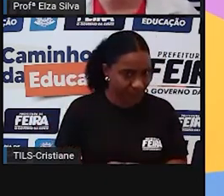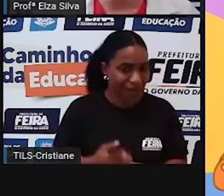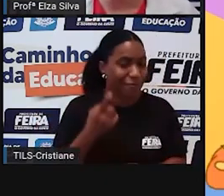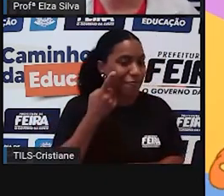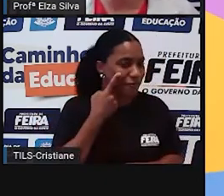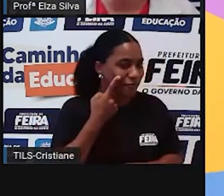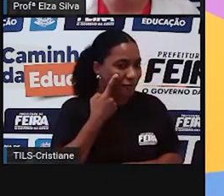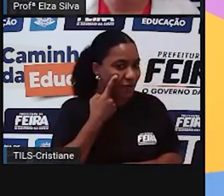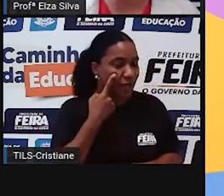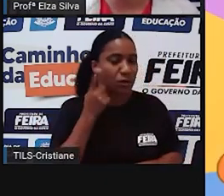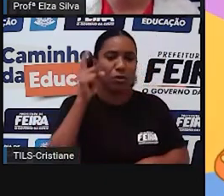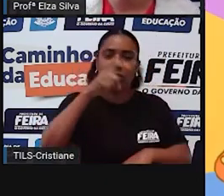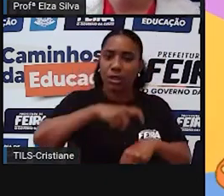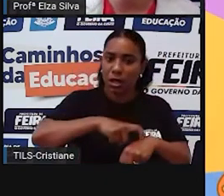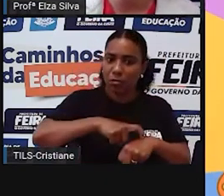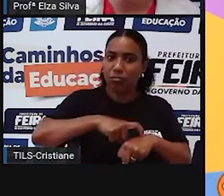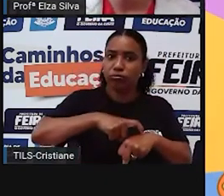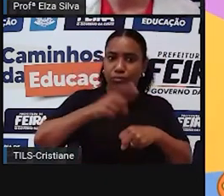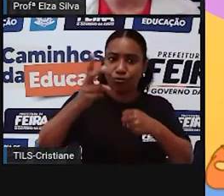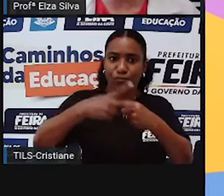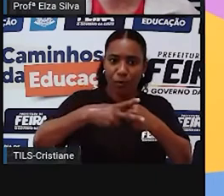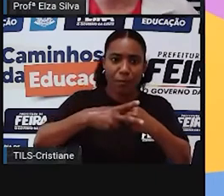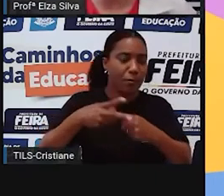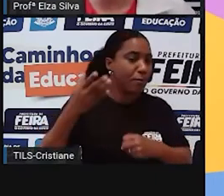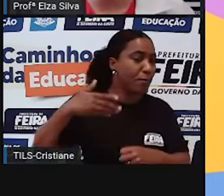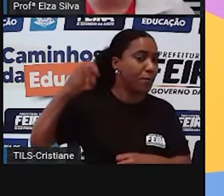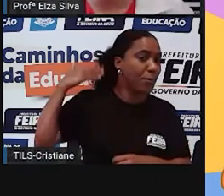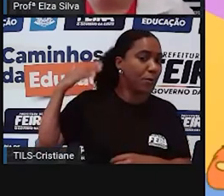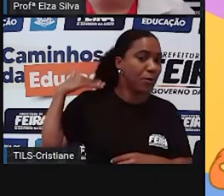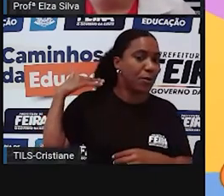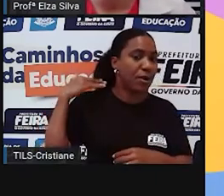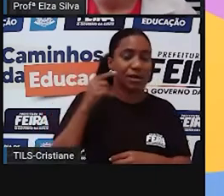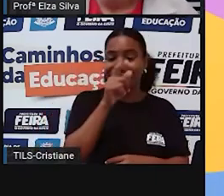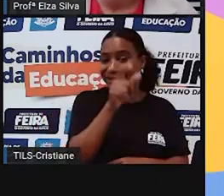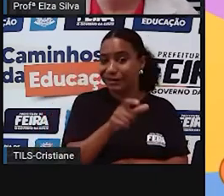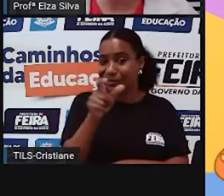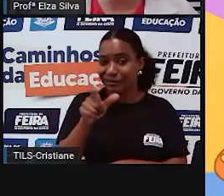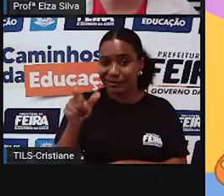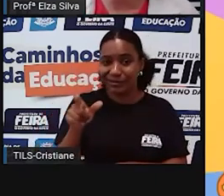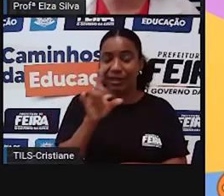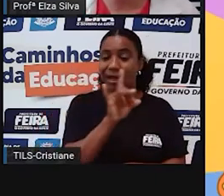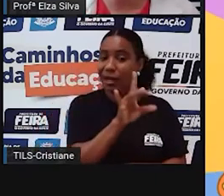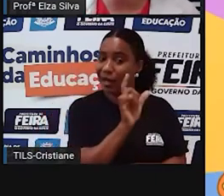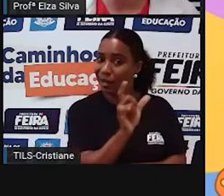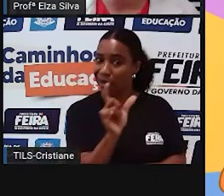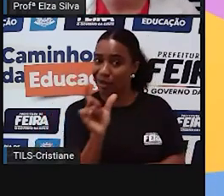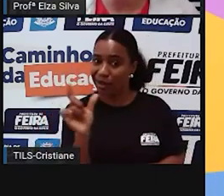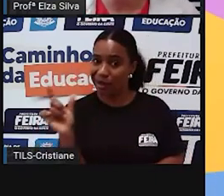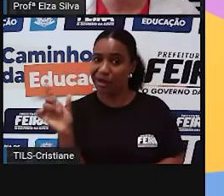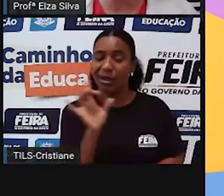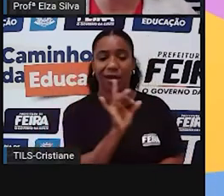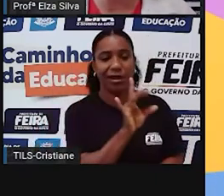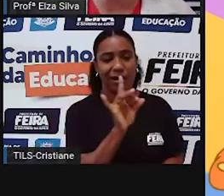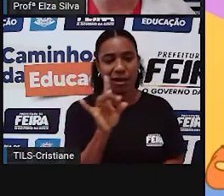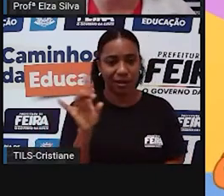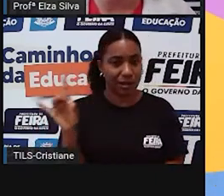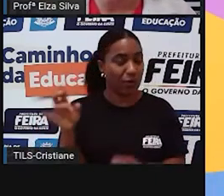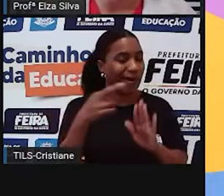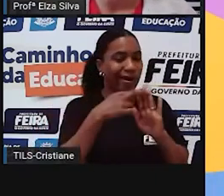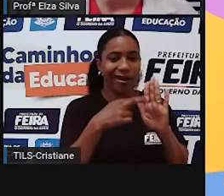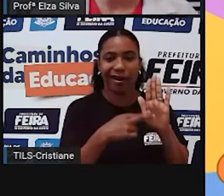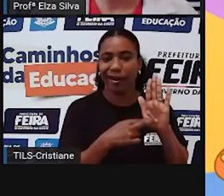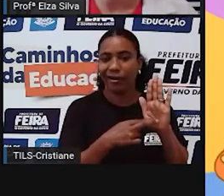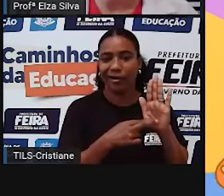nós fazemos o passado de cada verbo de maneira individual, sem seguir uma regra